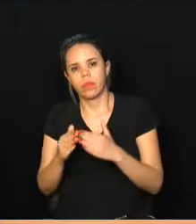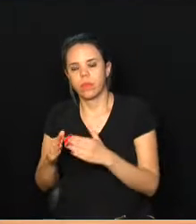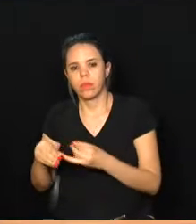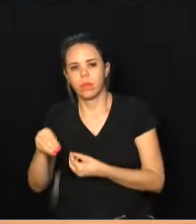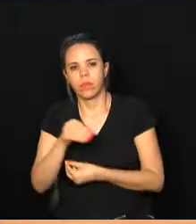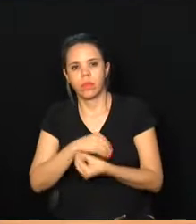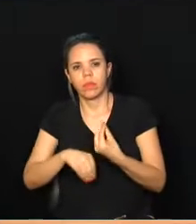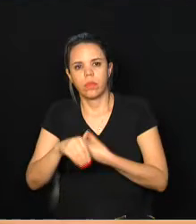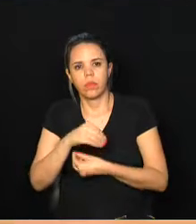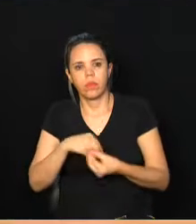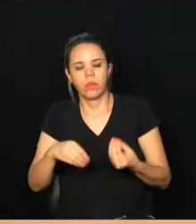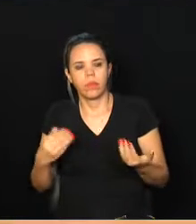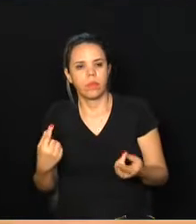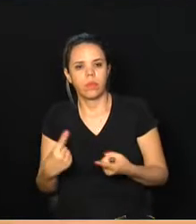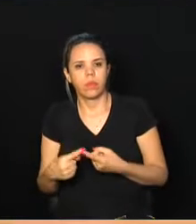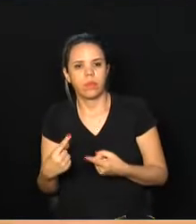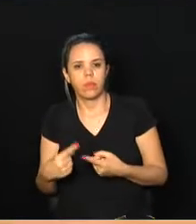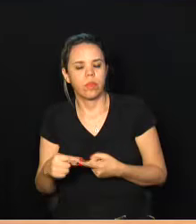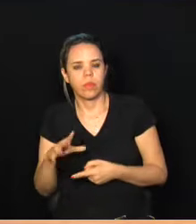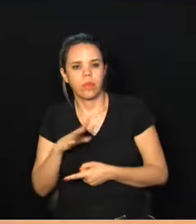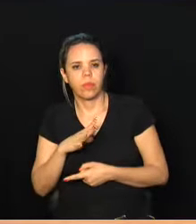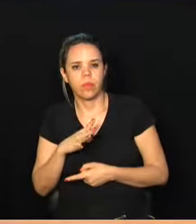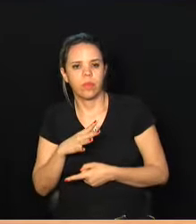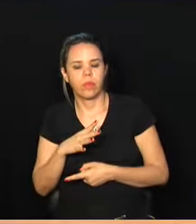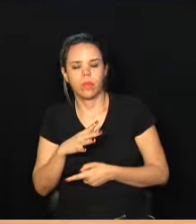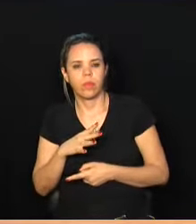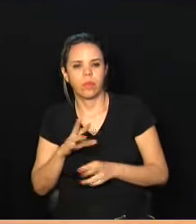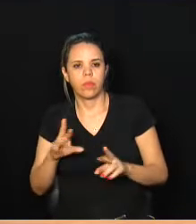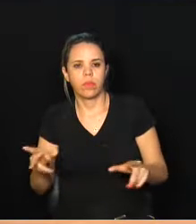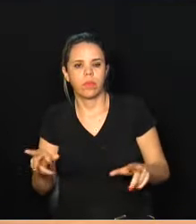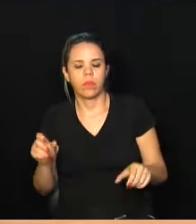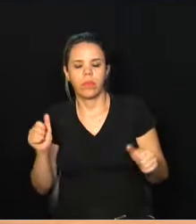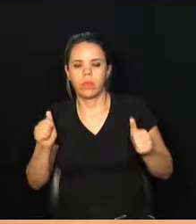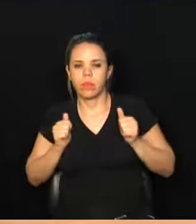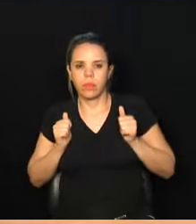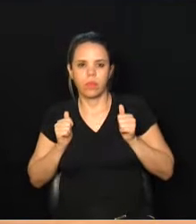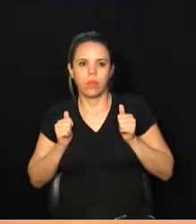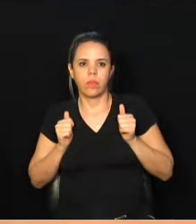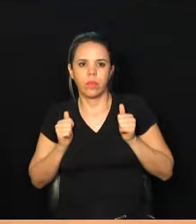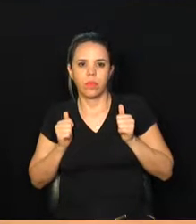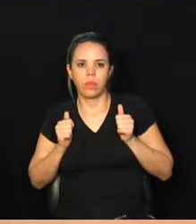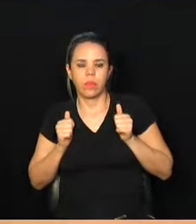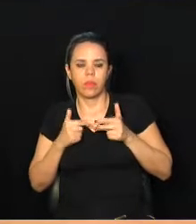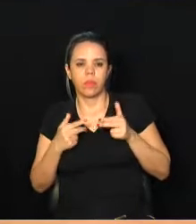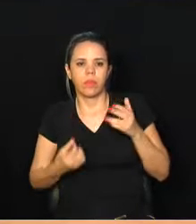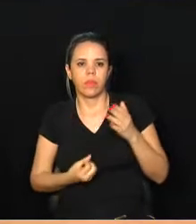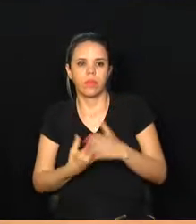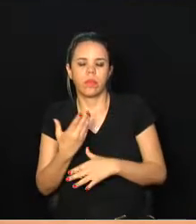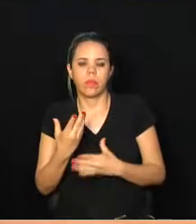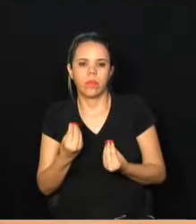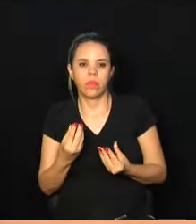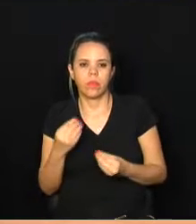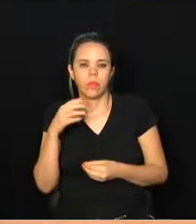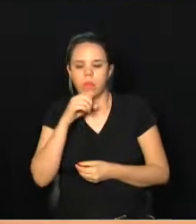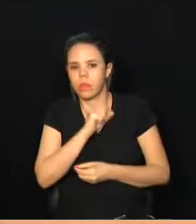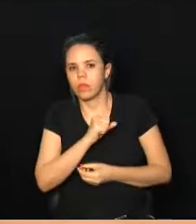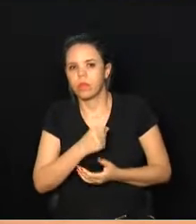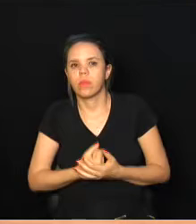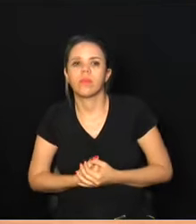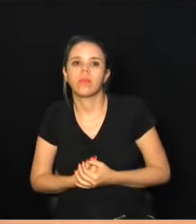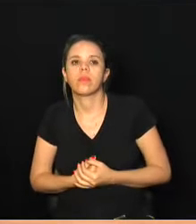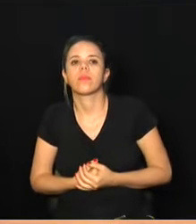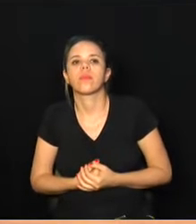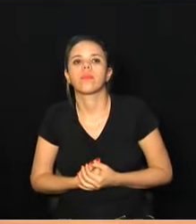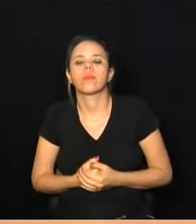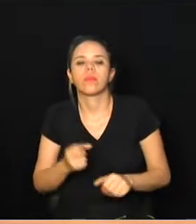misto, porque a cidade está completamente engessada e as coisas estão acontecendo muito mais rapidamente. Questão